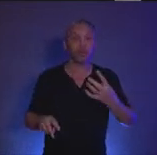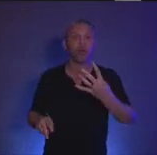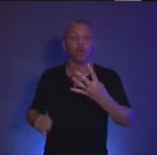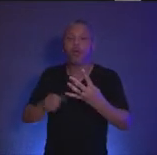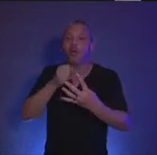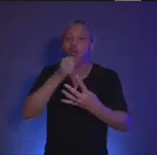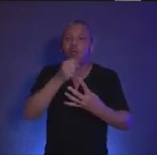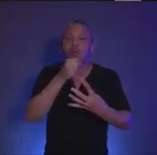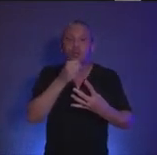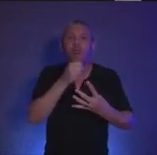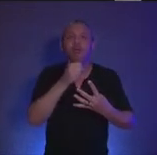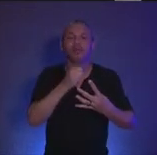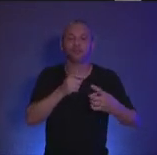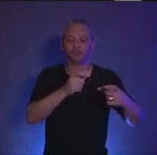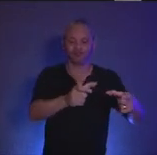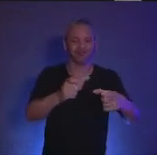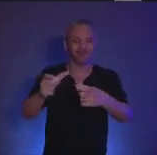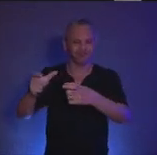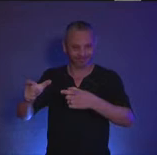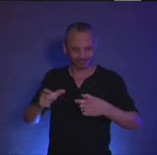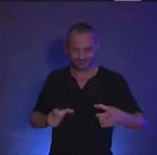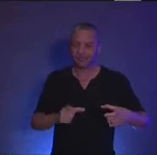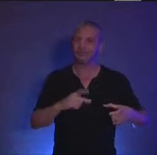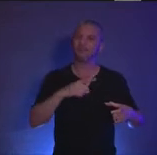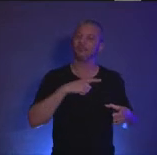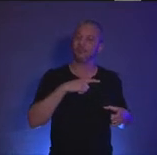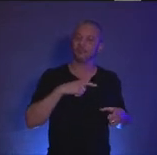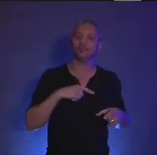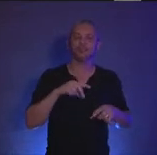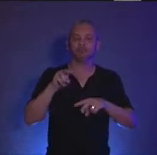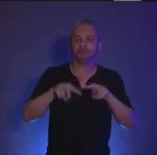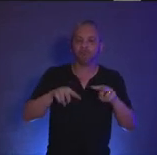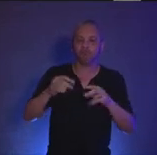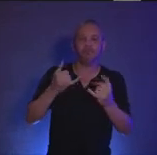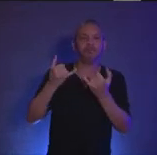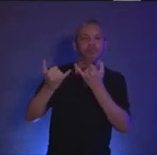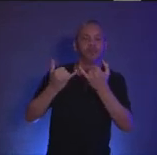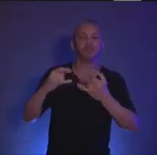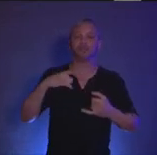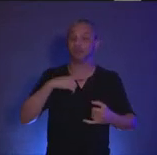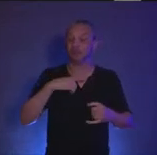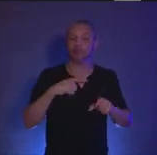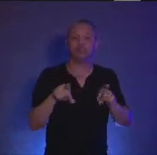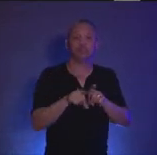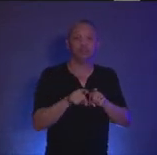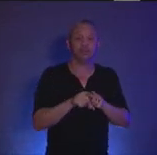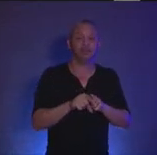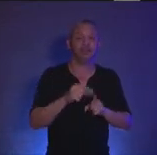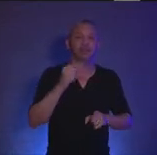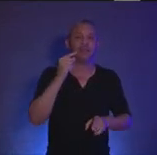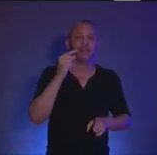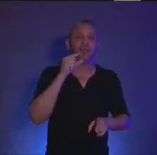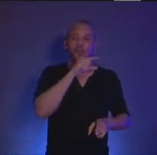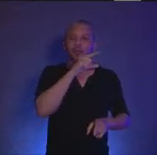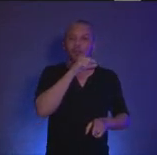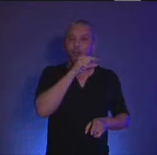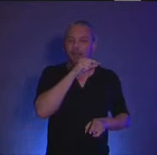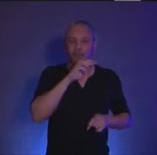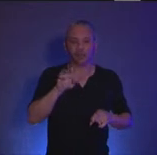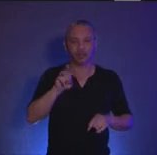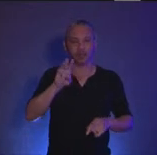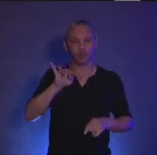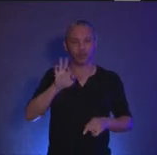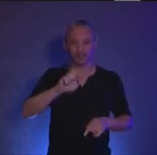reportagens, pelo menos, locais, foram feitas com base nos dados que a gente disponibilizou. E também no Twitter a gente viu o pessoal interagindo com